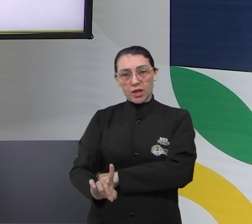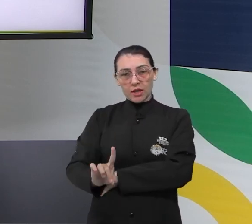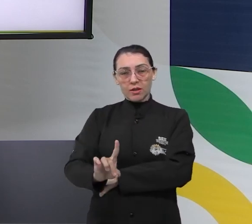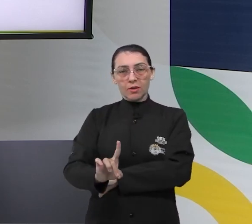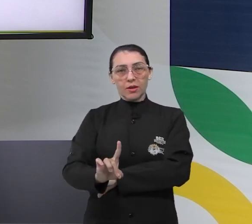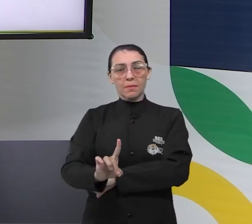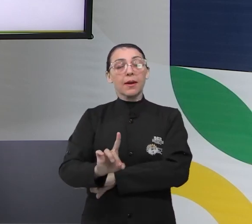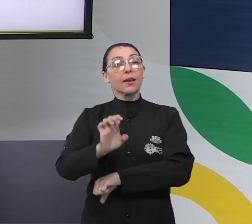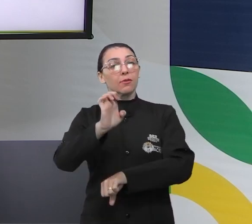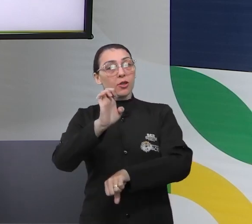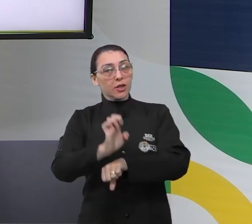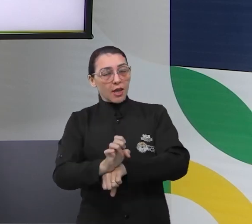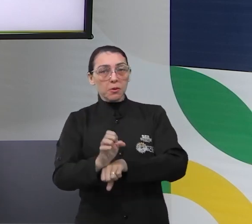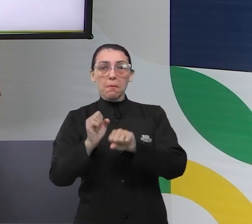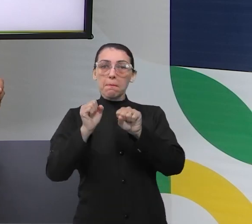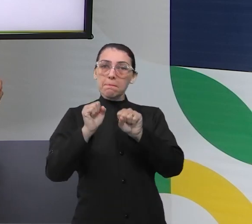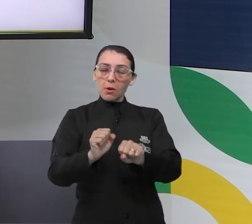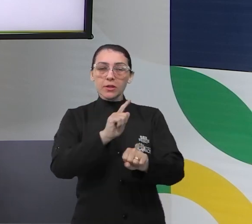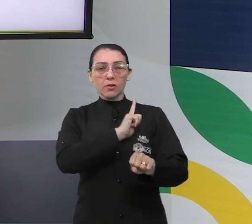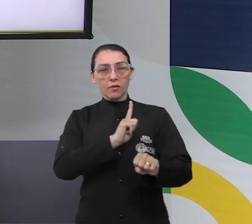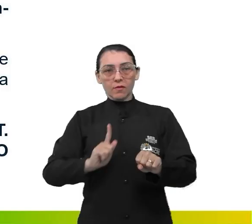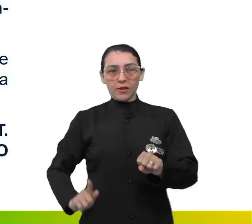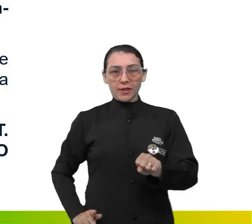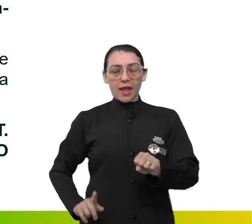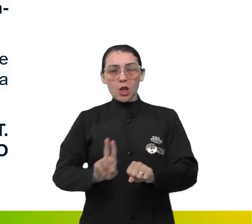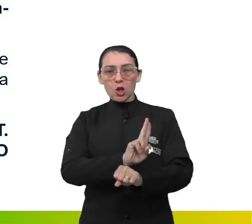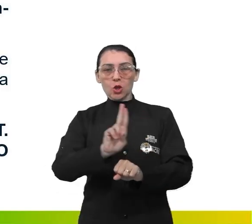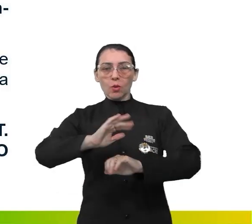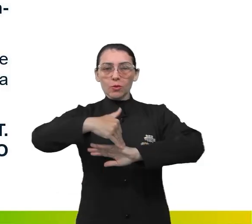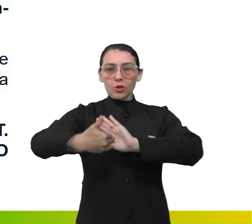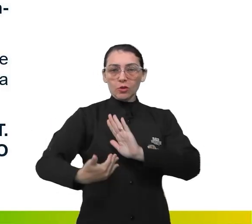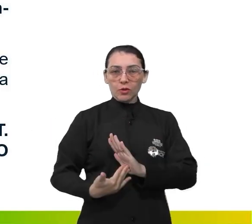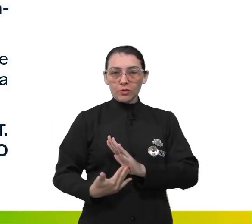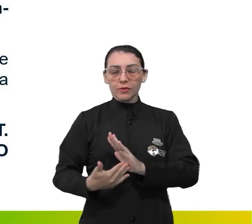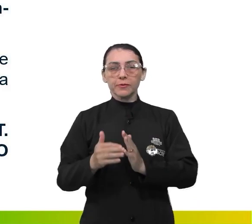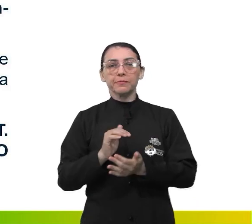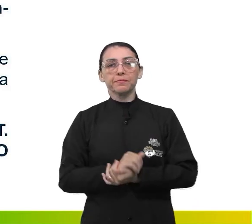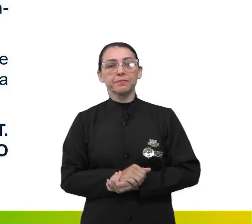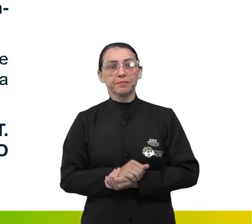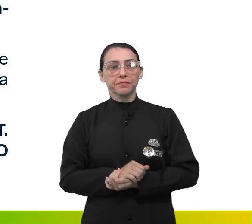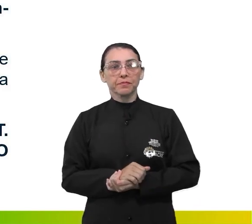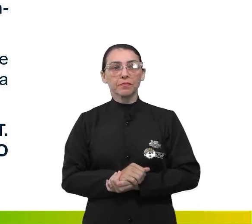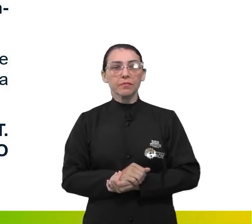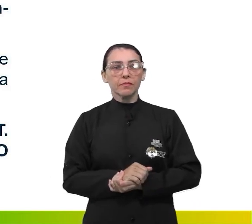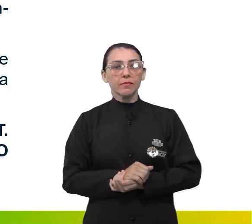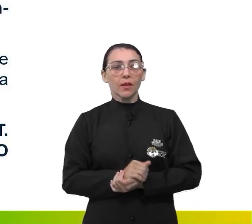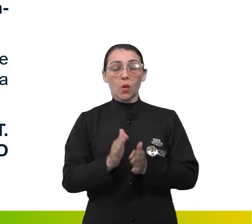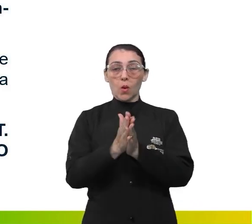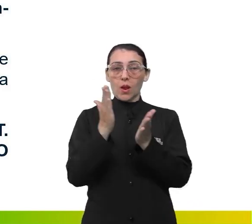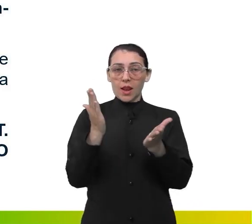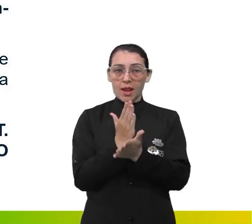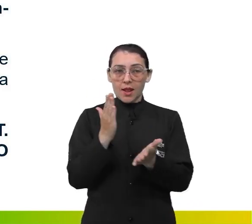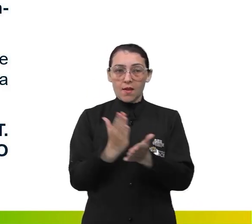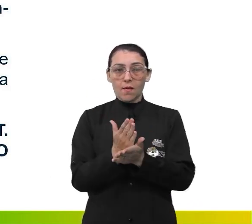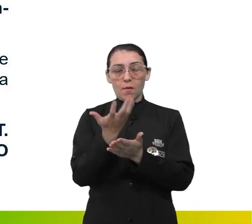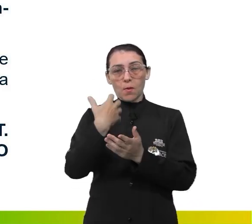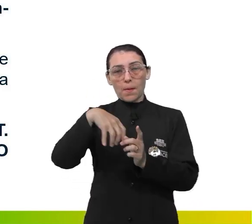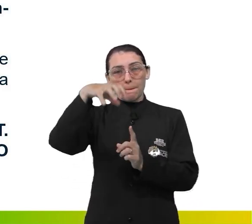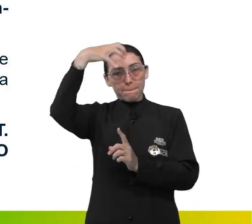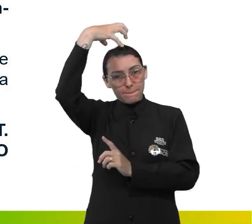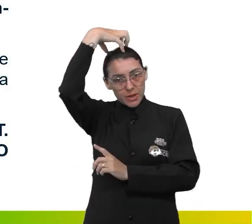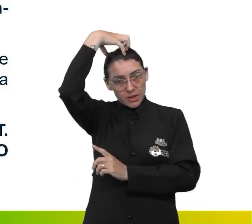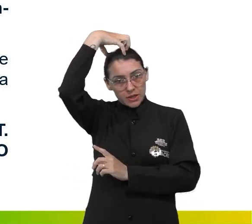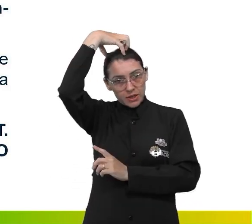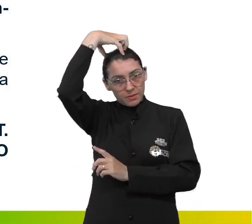que o Estado possa governar em nome de todos. Agora, exemplos de obra. Então, nós temos aí o Príncipe de